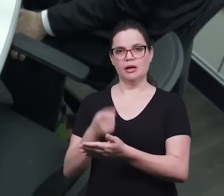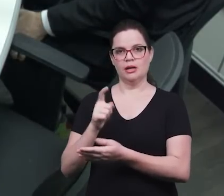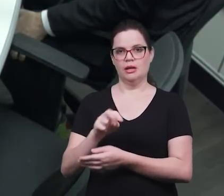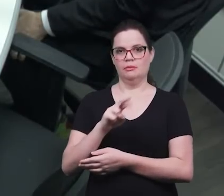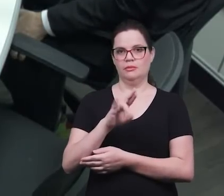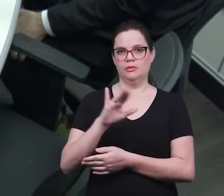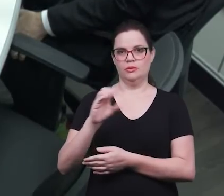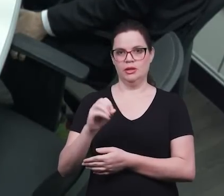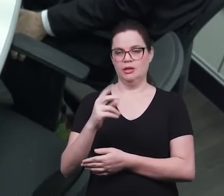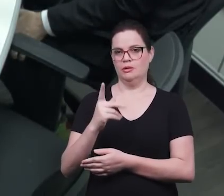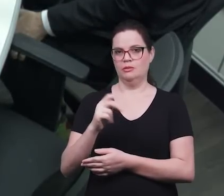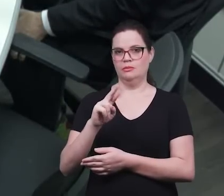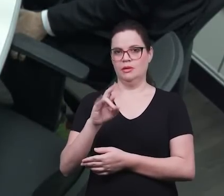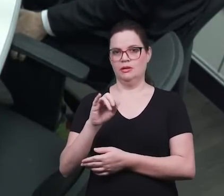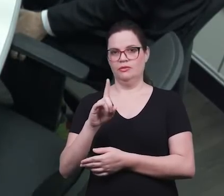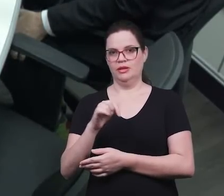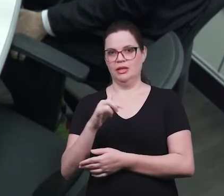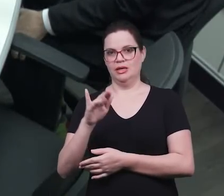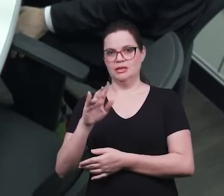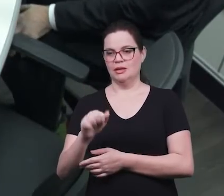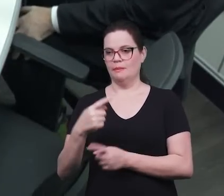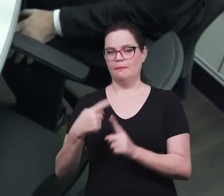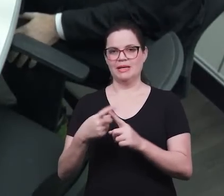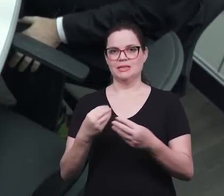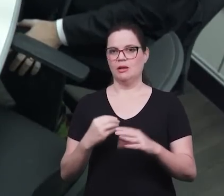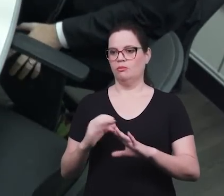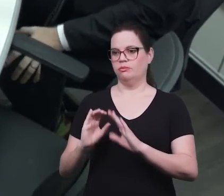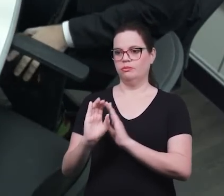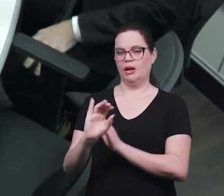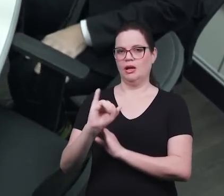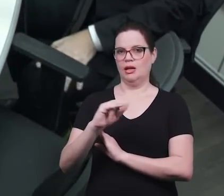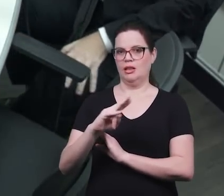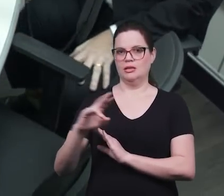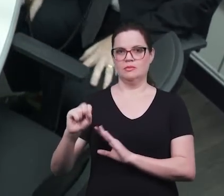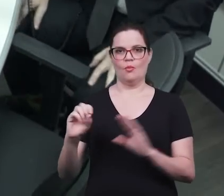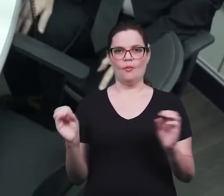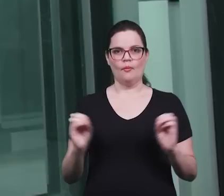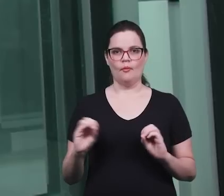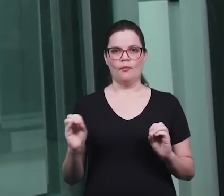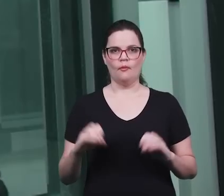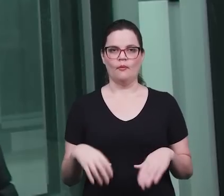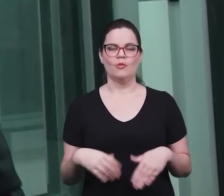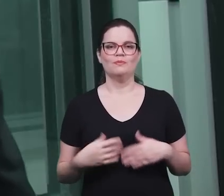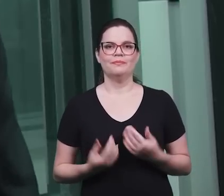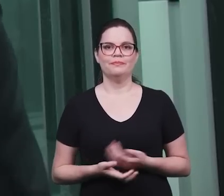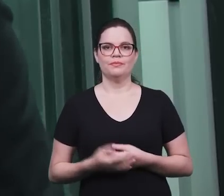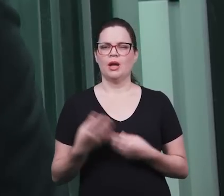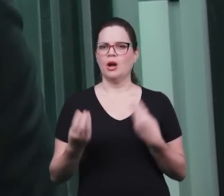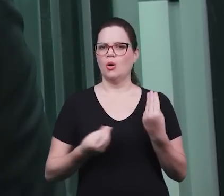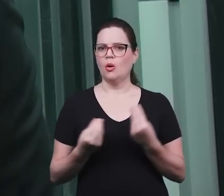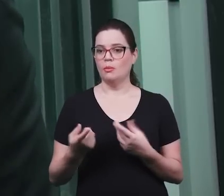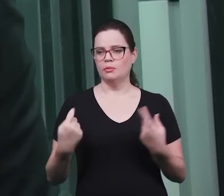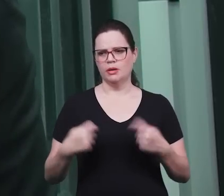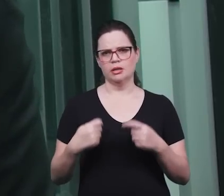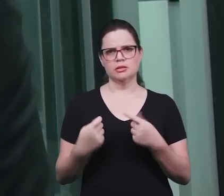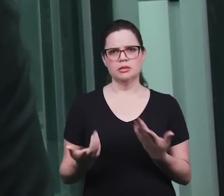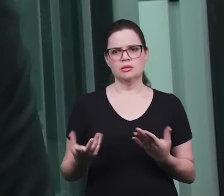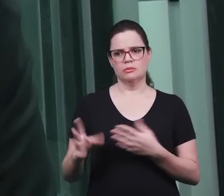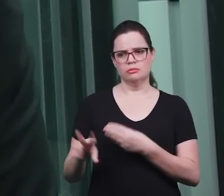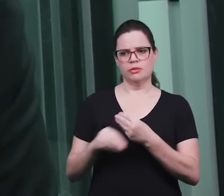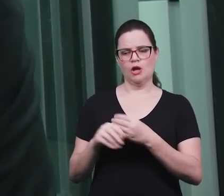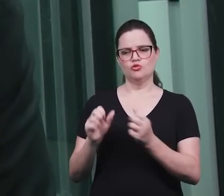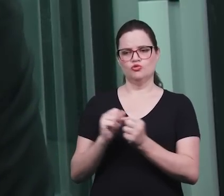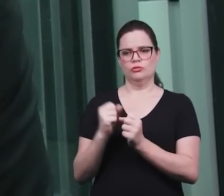esse não repassou para o INSS. Então, é um típico caso que o INSS, no